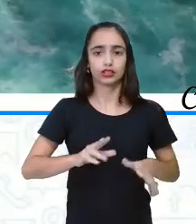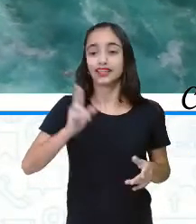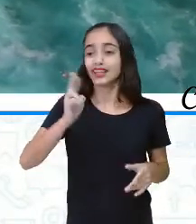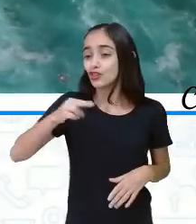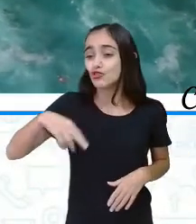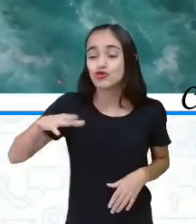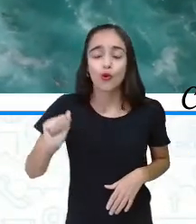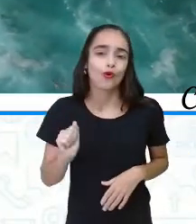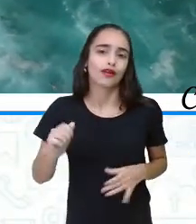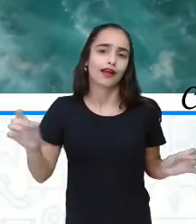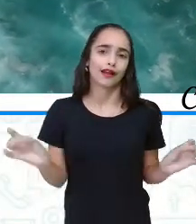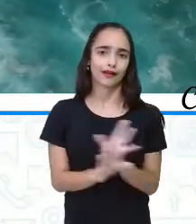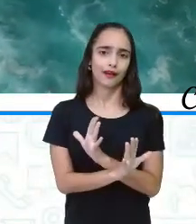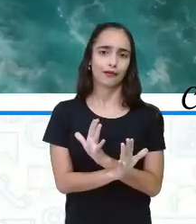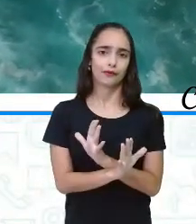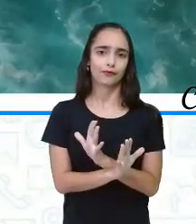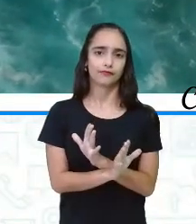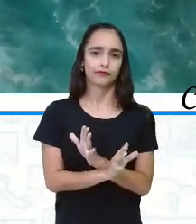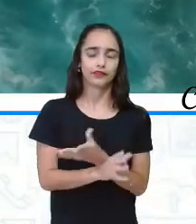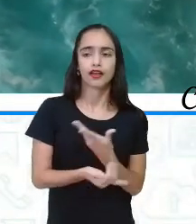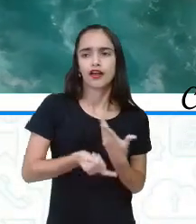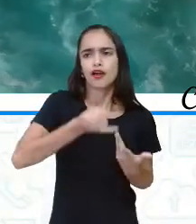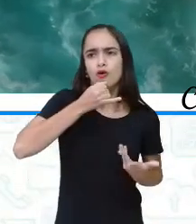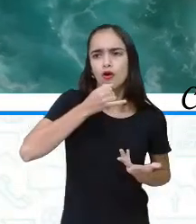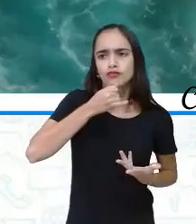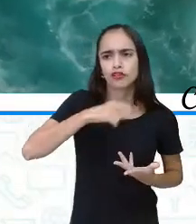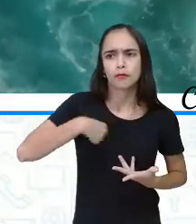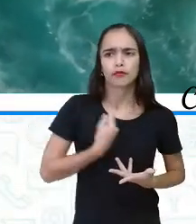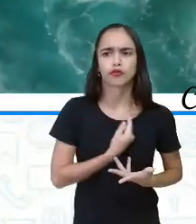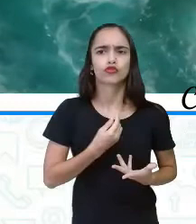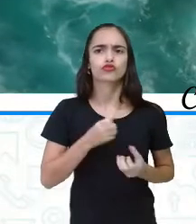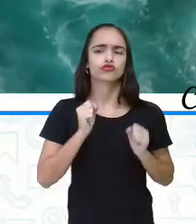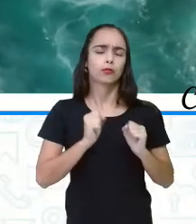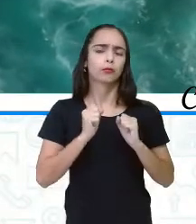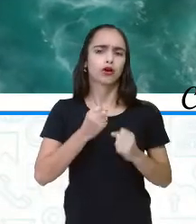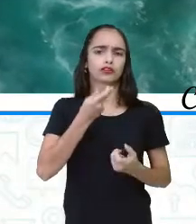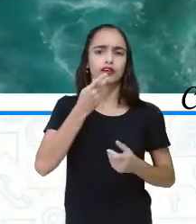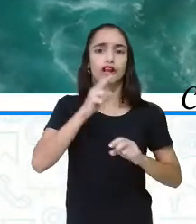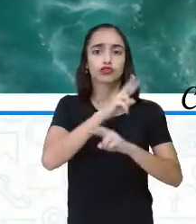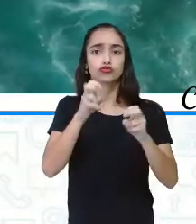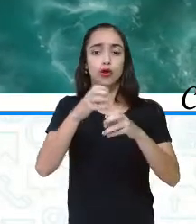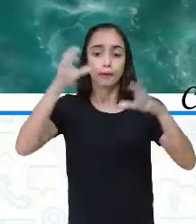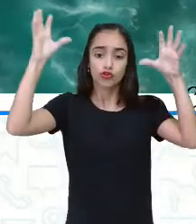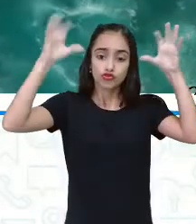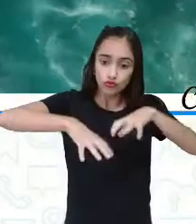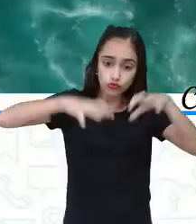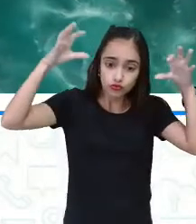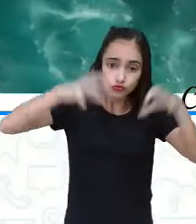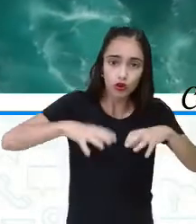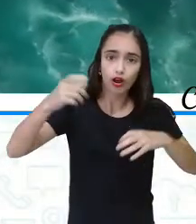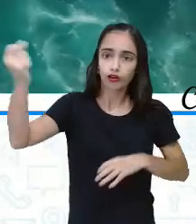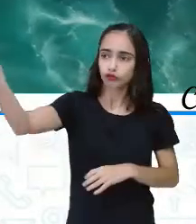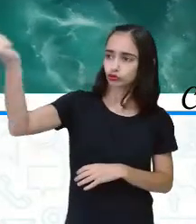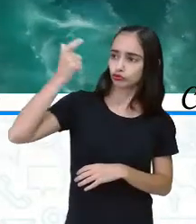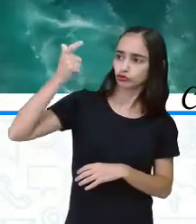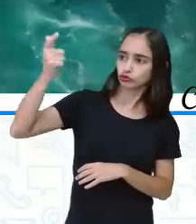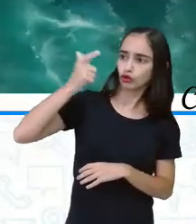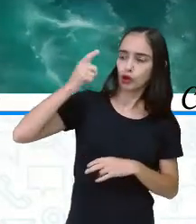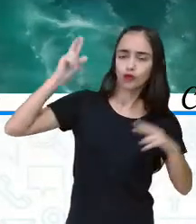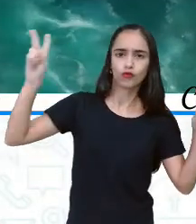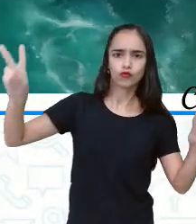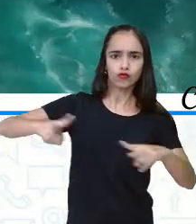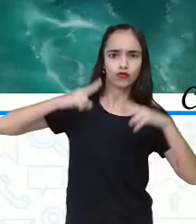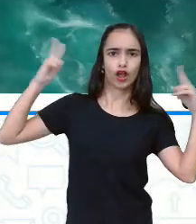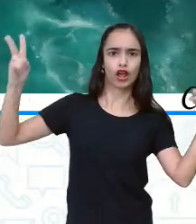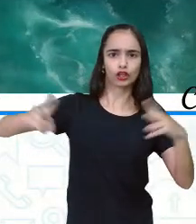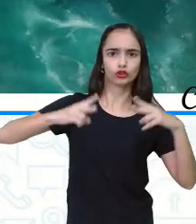própria natureza. Entre as principais fontes, podemos destacar a chuva, o sol, o vento e até mesmo as ondas